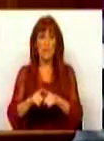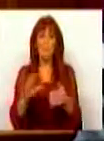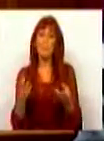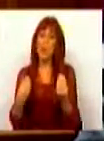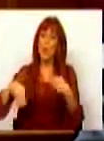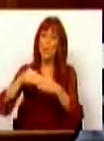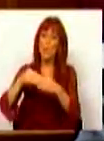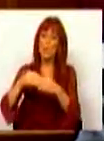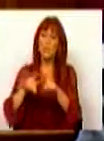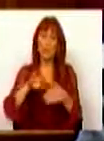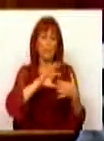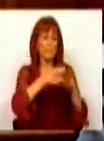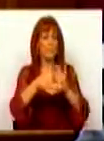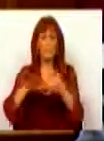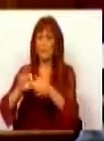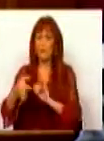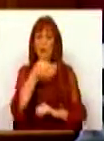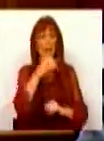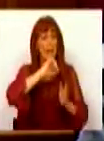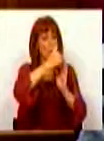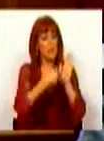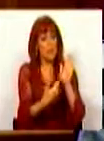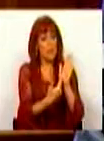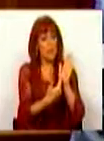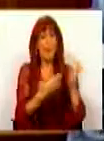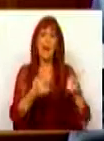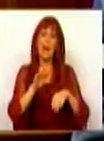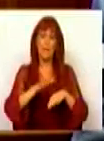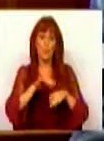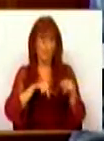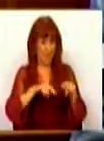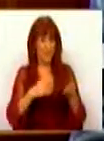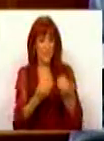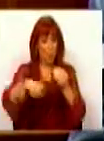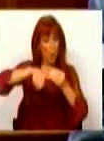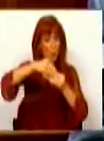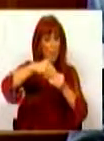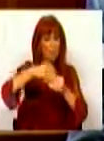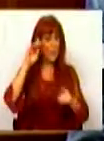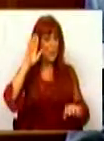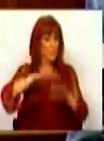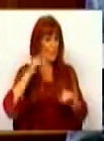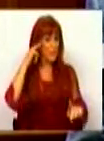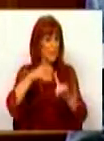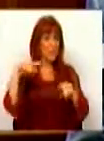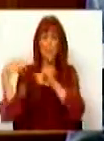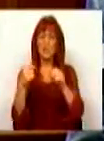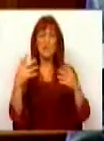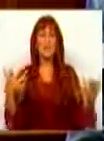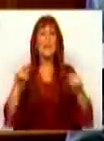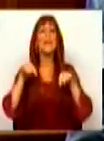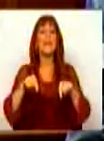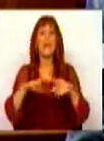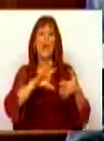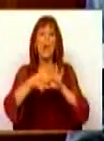complementaridade, é a articulação de que fala a Constituição. E é sobre essa complementaridade e nesse sentido que nos batemos e é